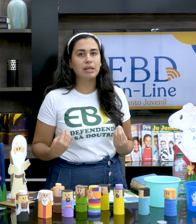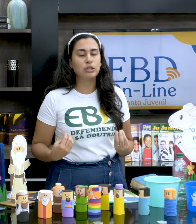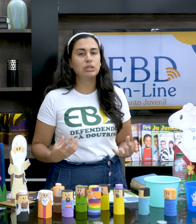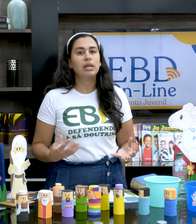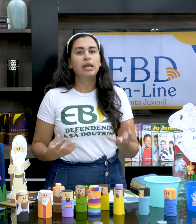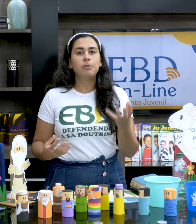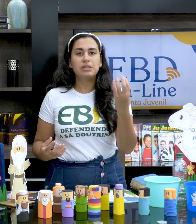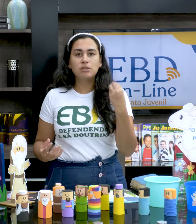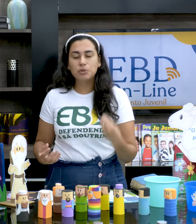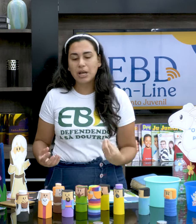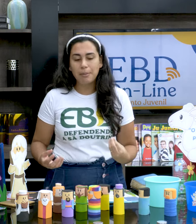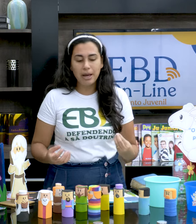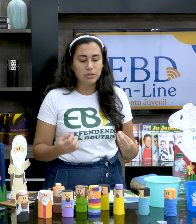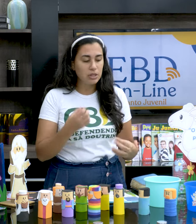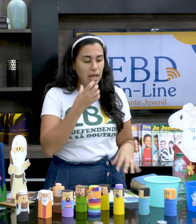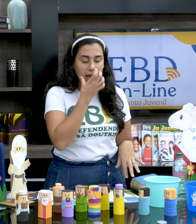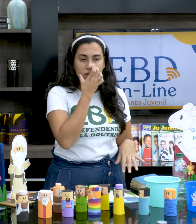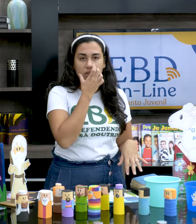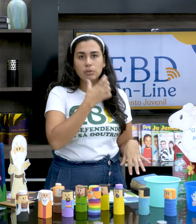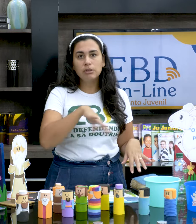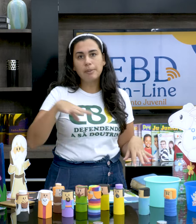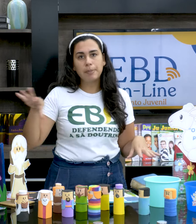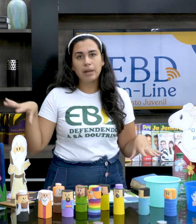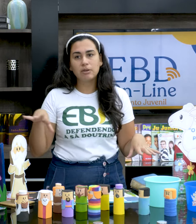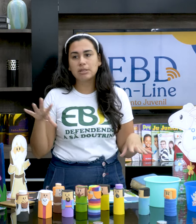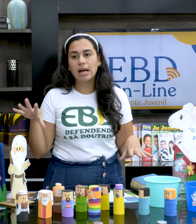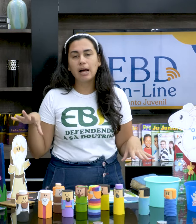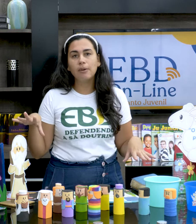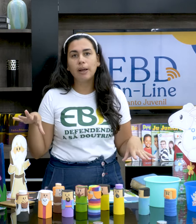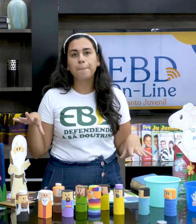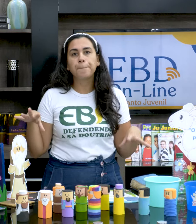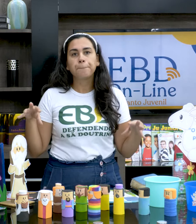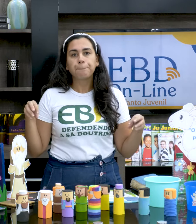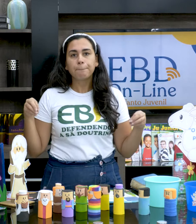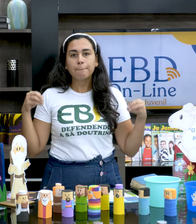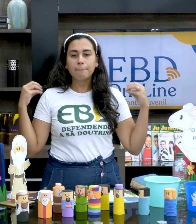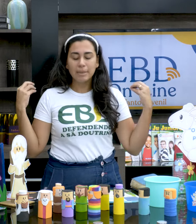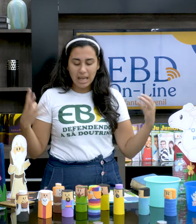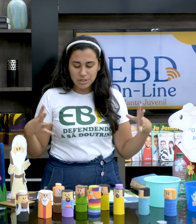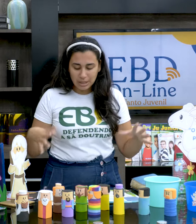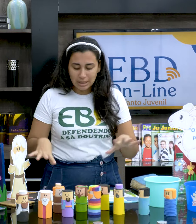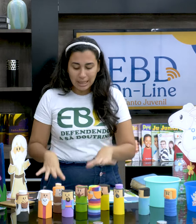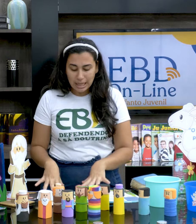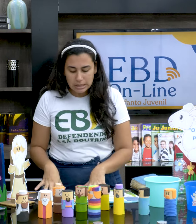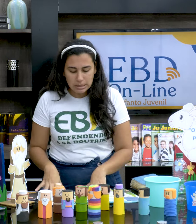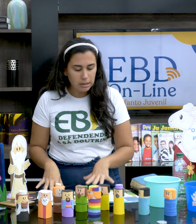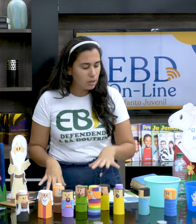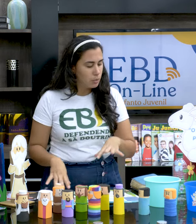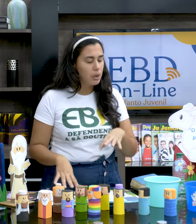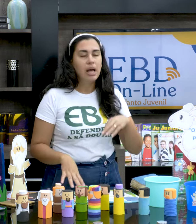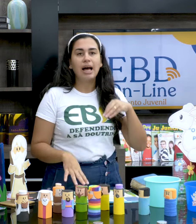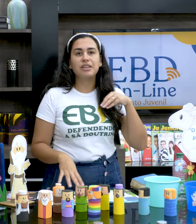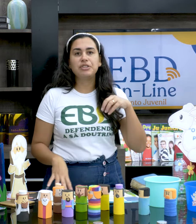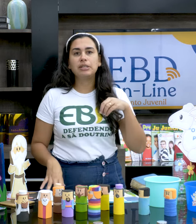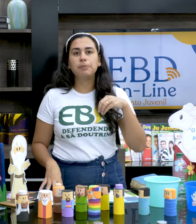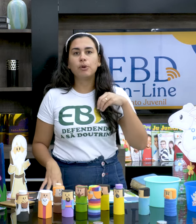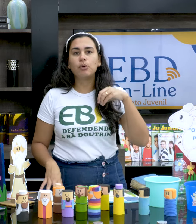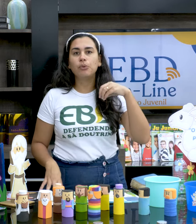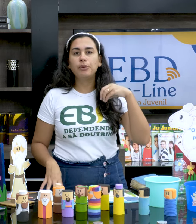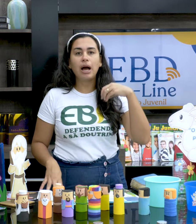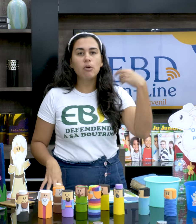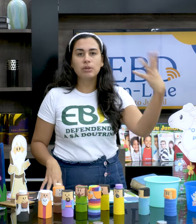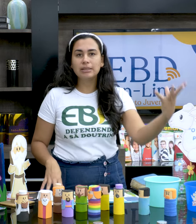aprender mais, eu preciso buscar mais. A gente, quando vai preparar nossa aula, a gente lê a lição, a